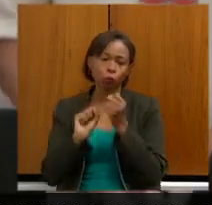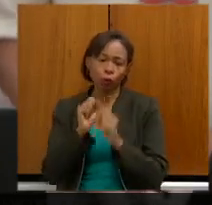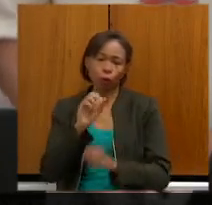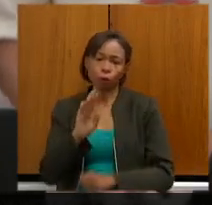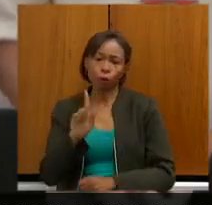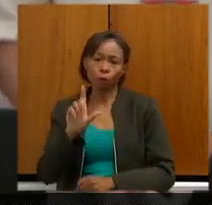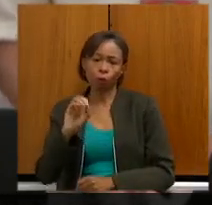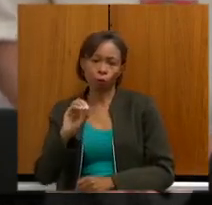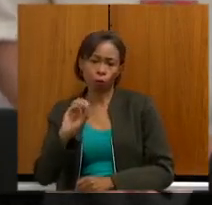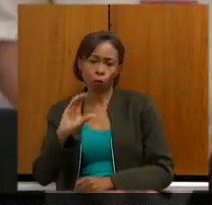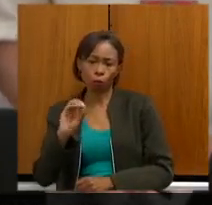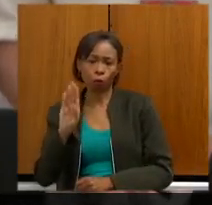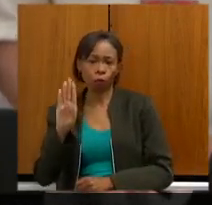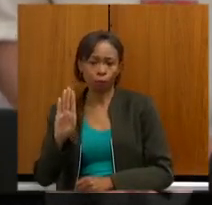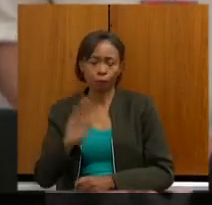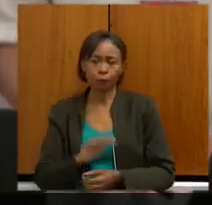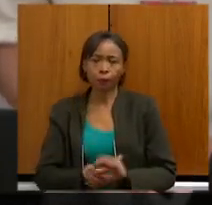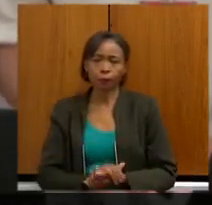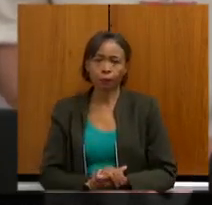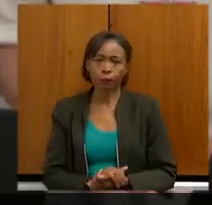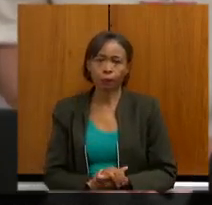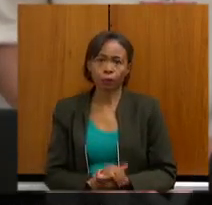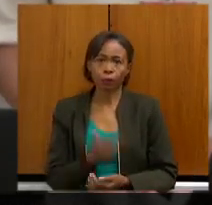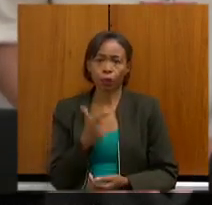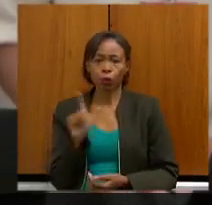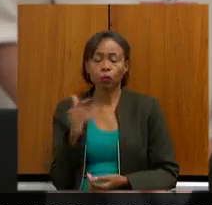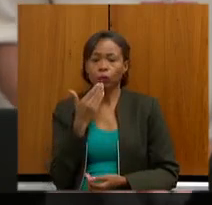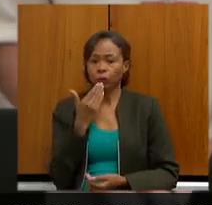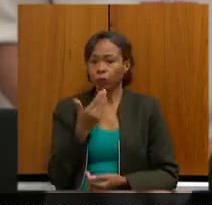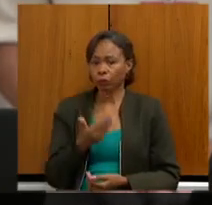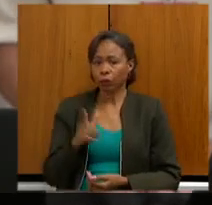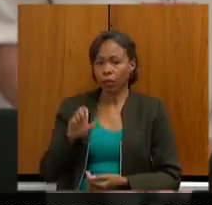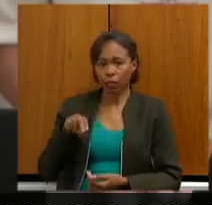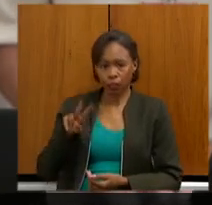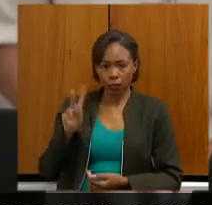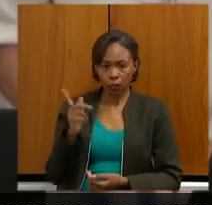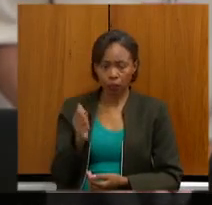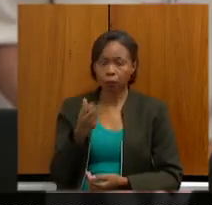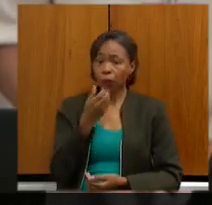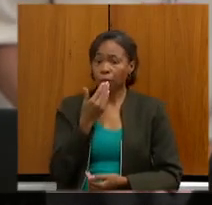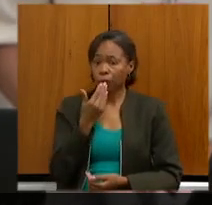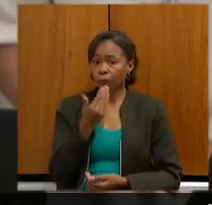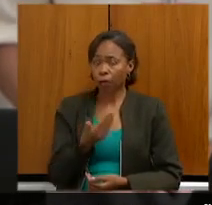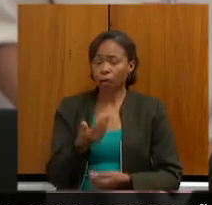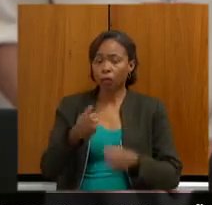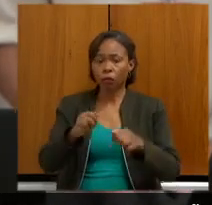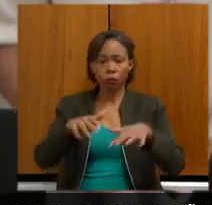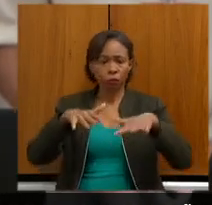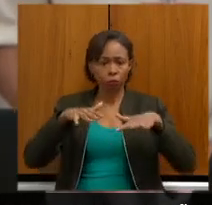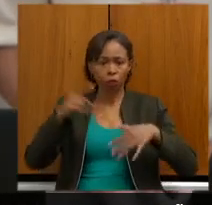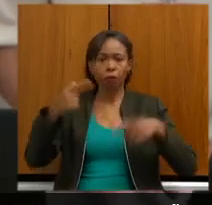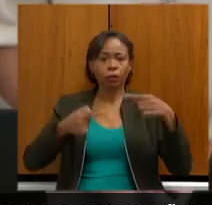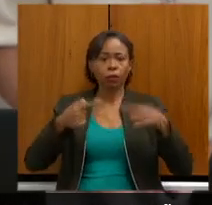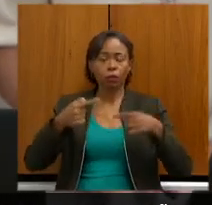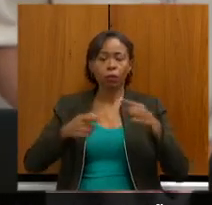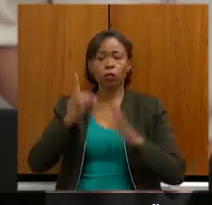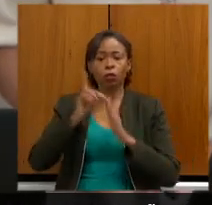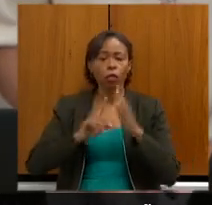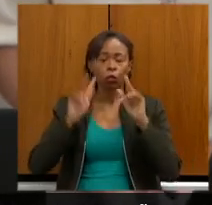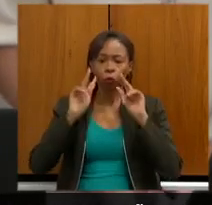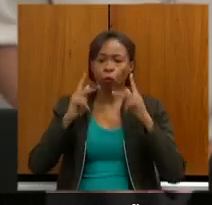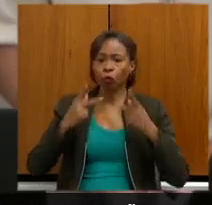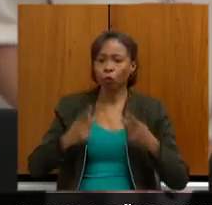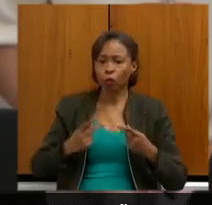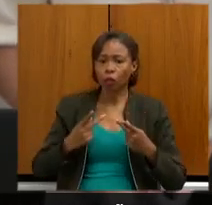requerimento da deputada Leninha ser realizada audiência pública para debater a perspectiva de direitos humanos os